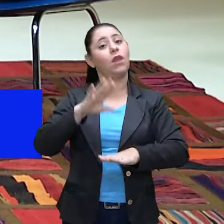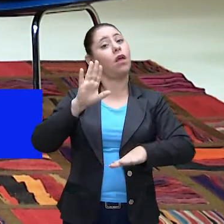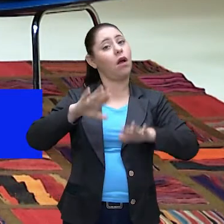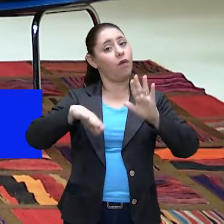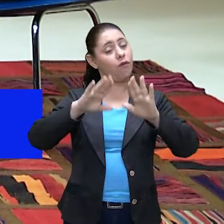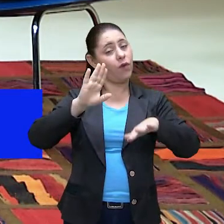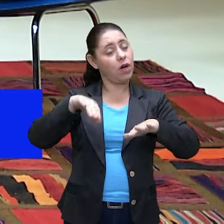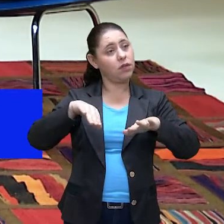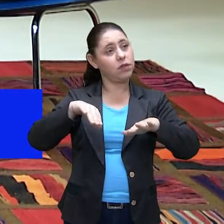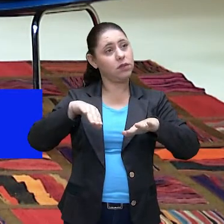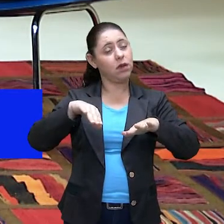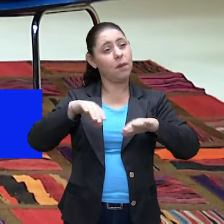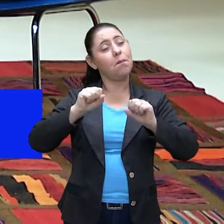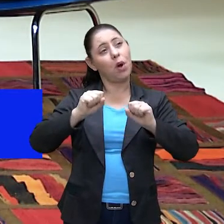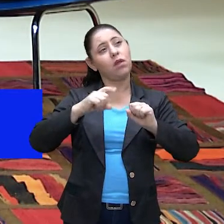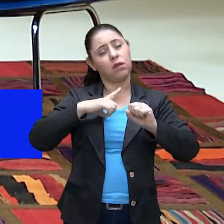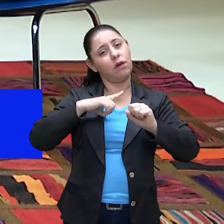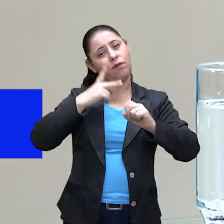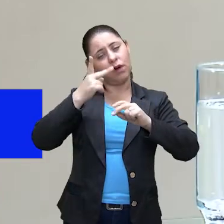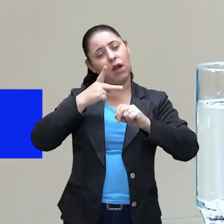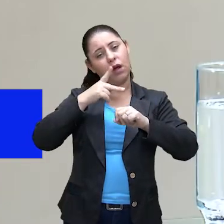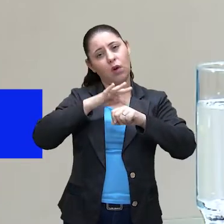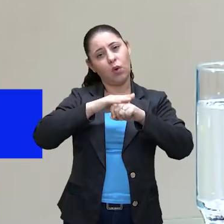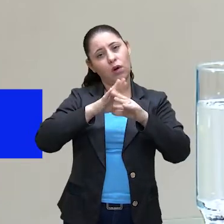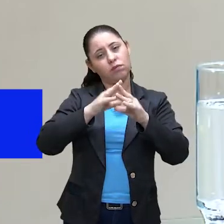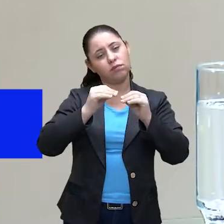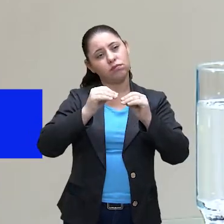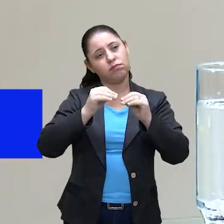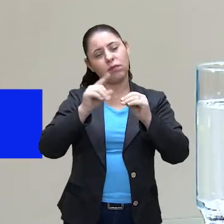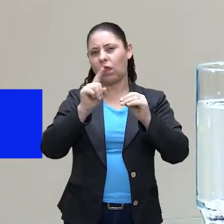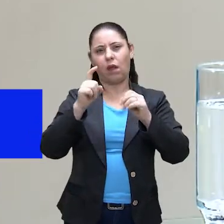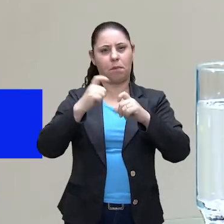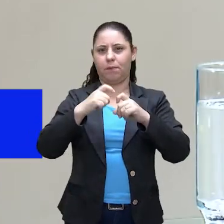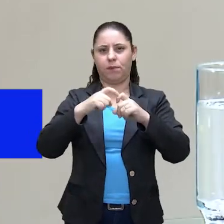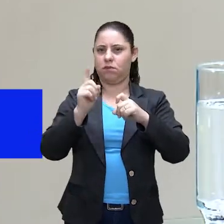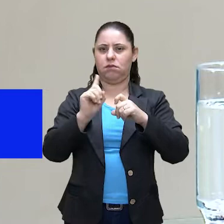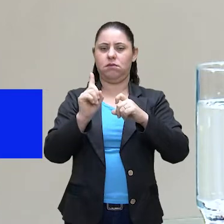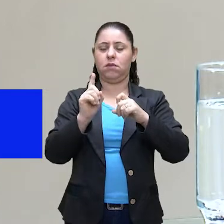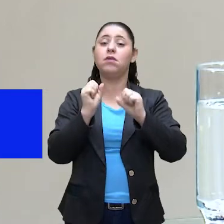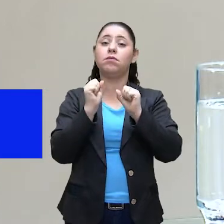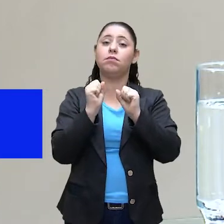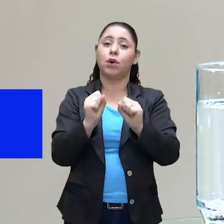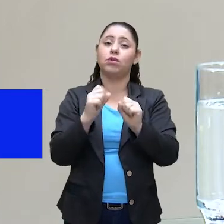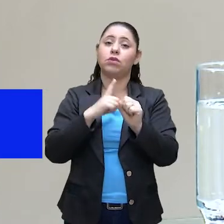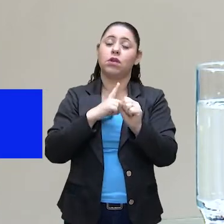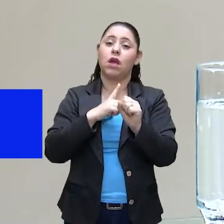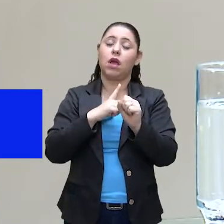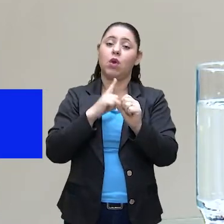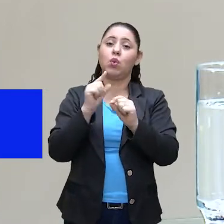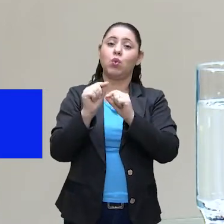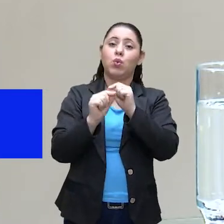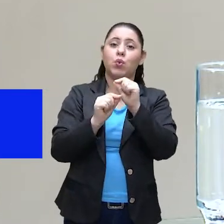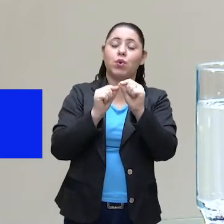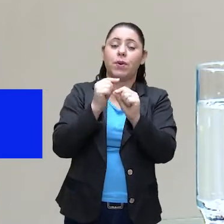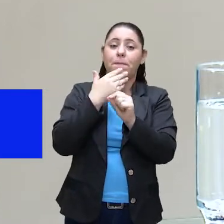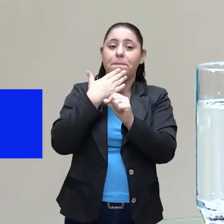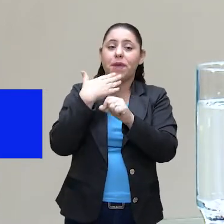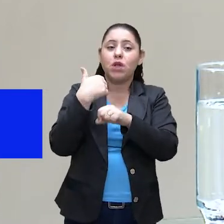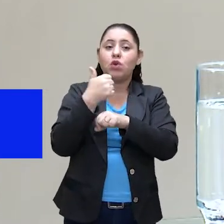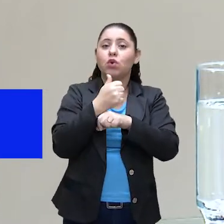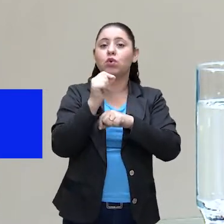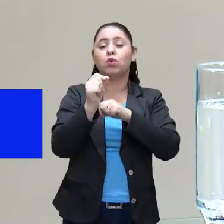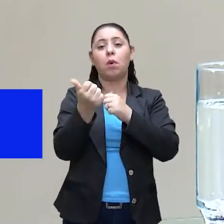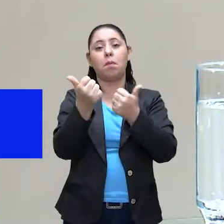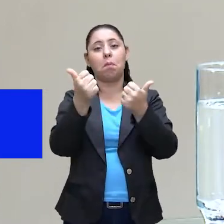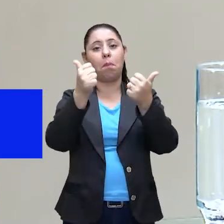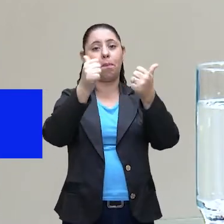possa dizer que a afasia tem uma cura, mas uma cura não médica, tá? Ela pode ter um prognóstico melhor